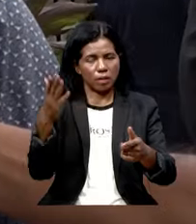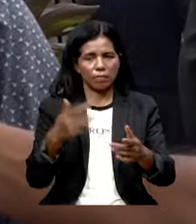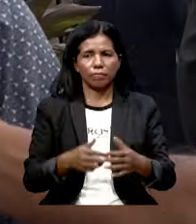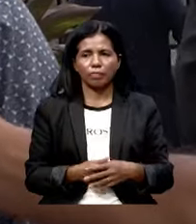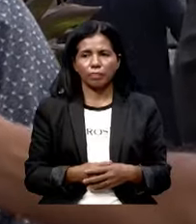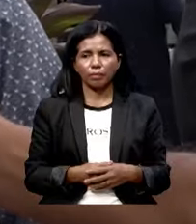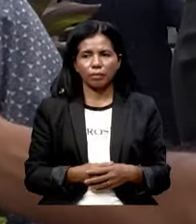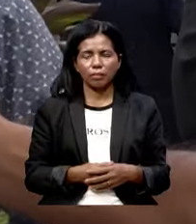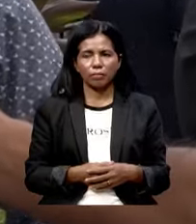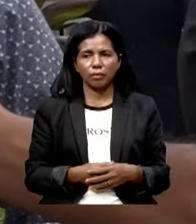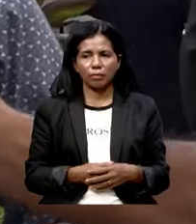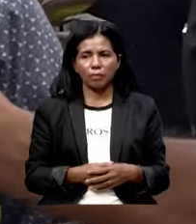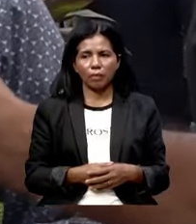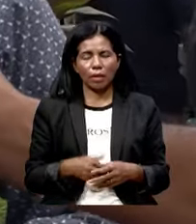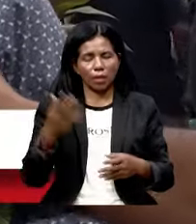falta de.